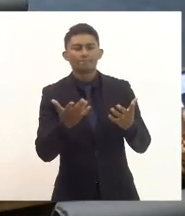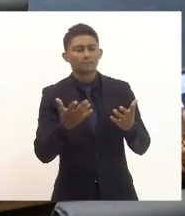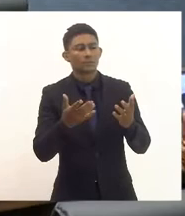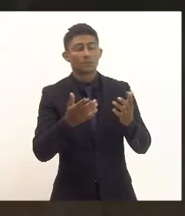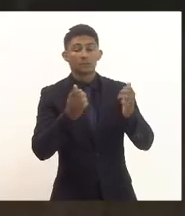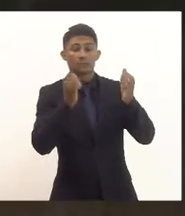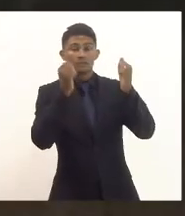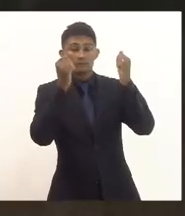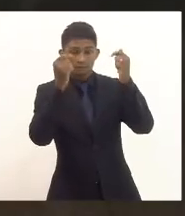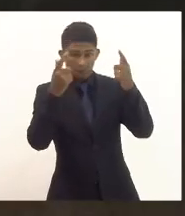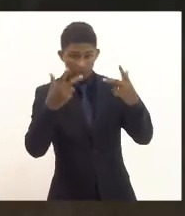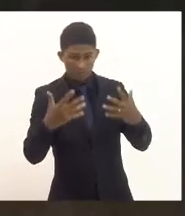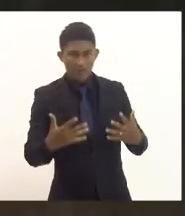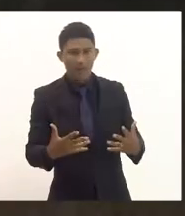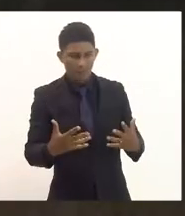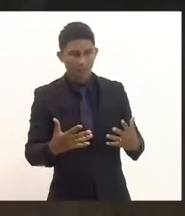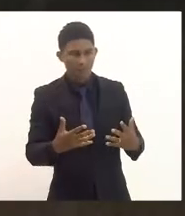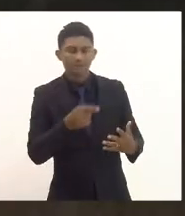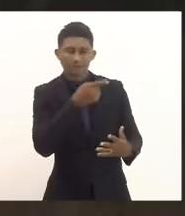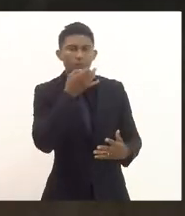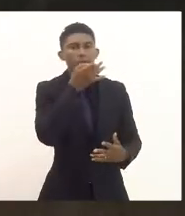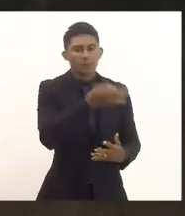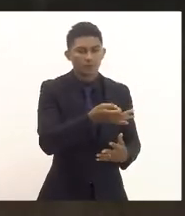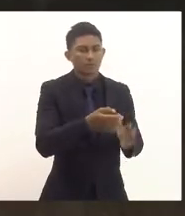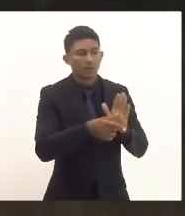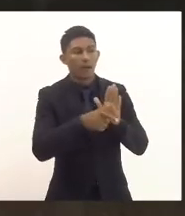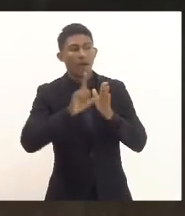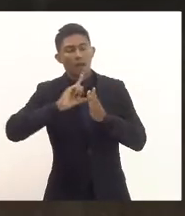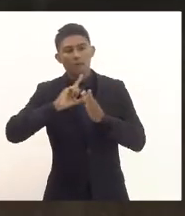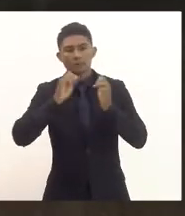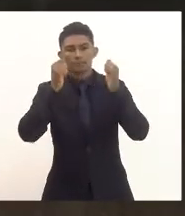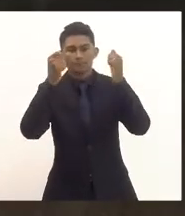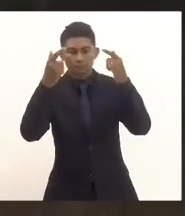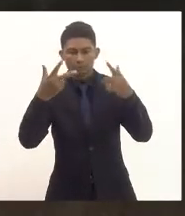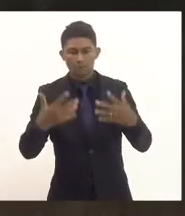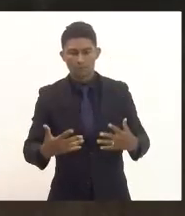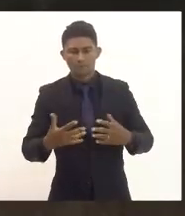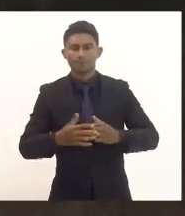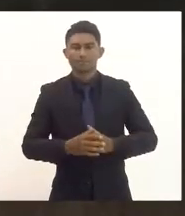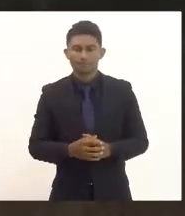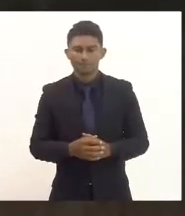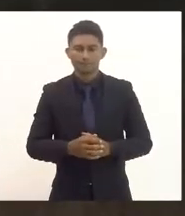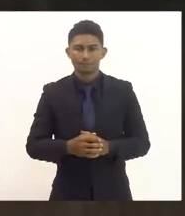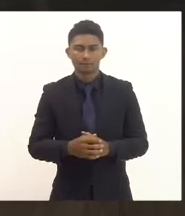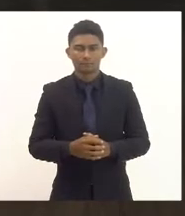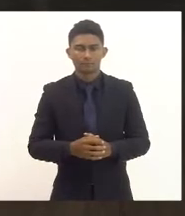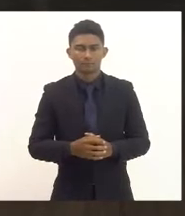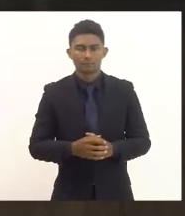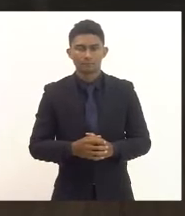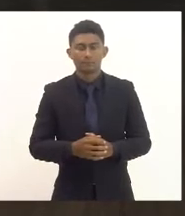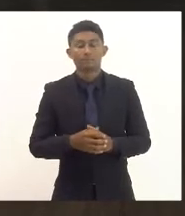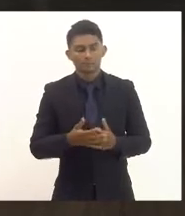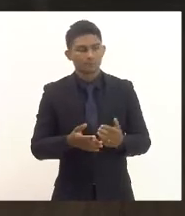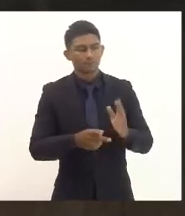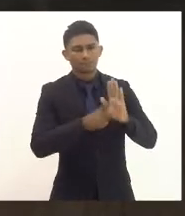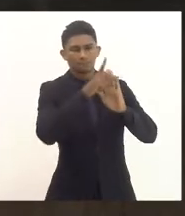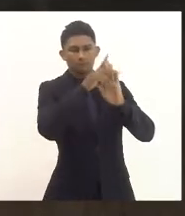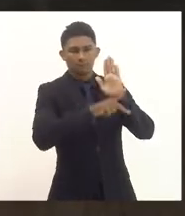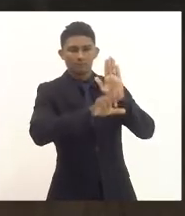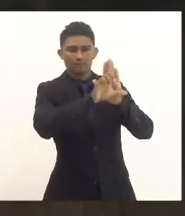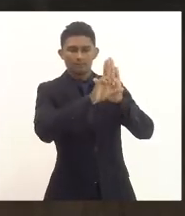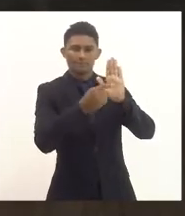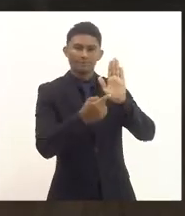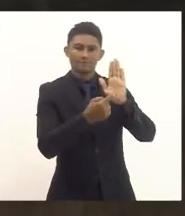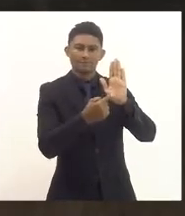eliminar antes do parecer e quando o projeto